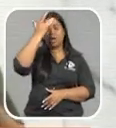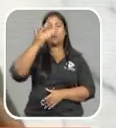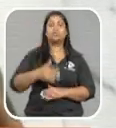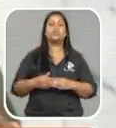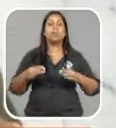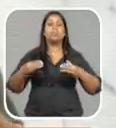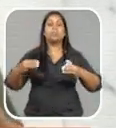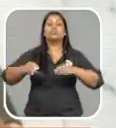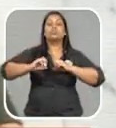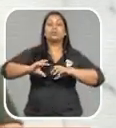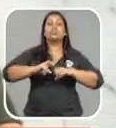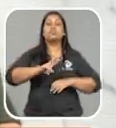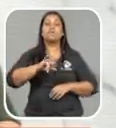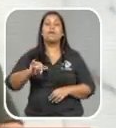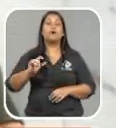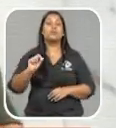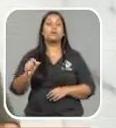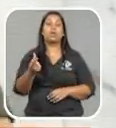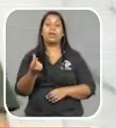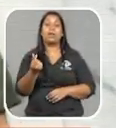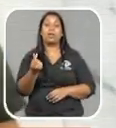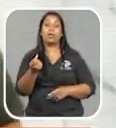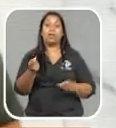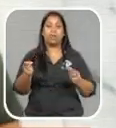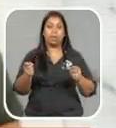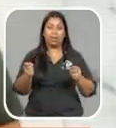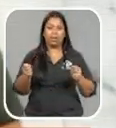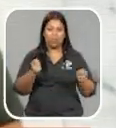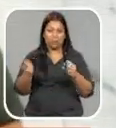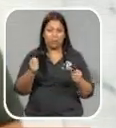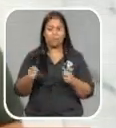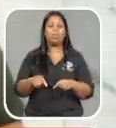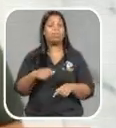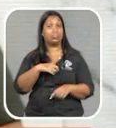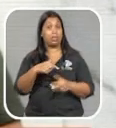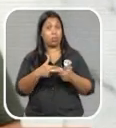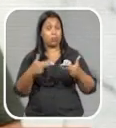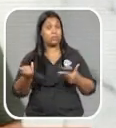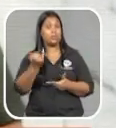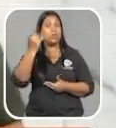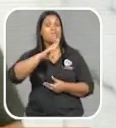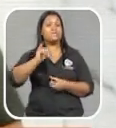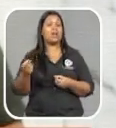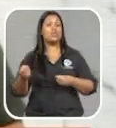tem sinais importantes. Vai voltar as audiências,